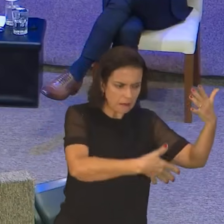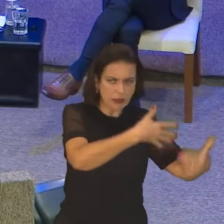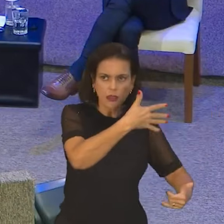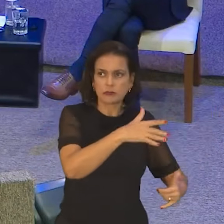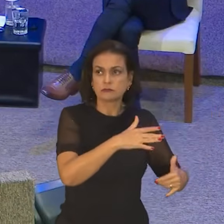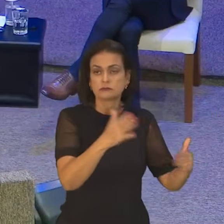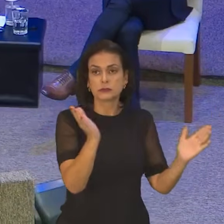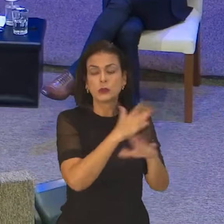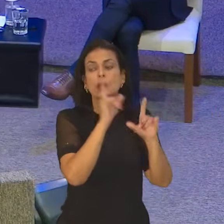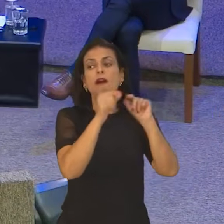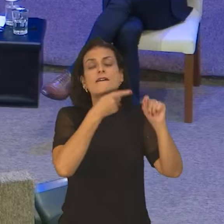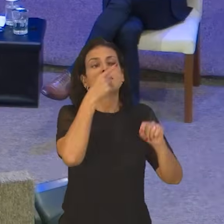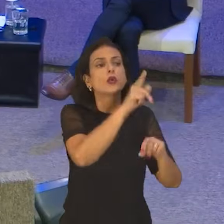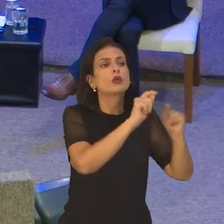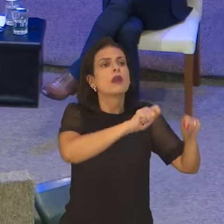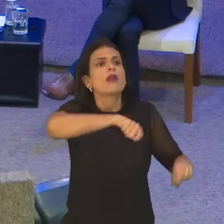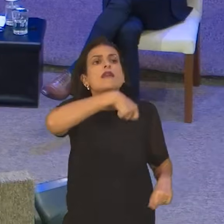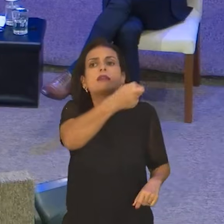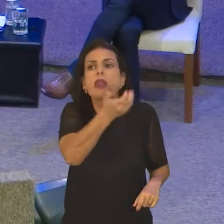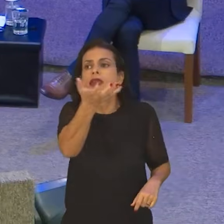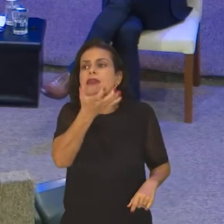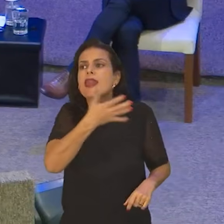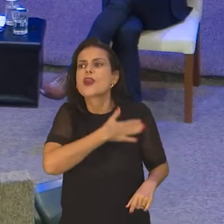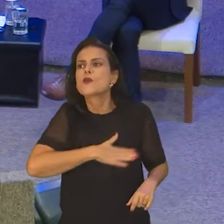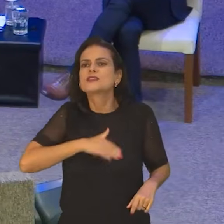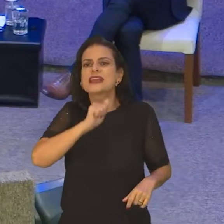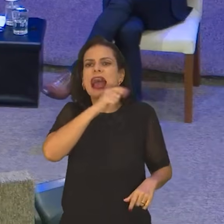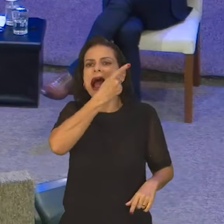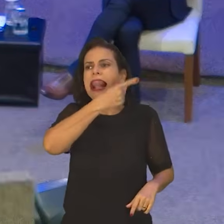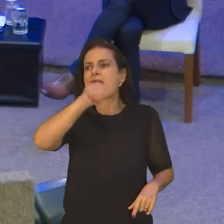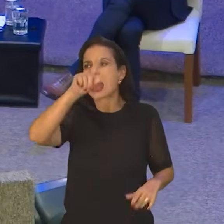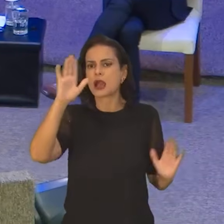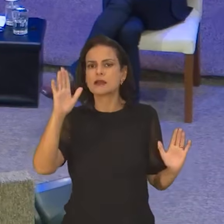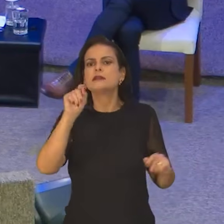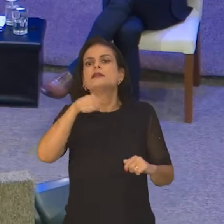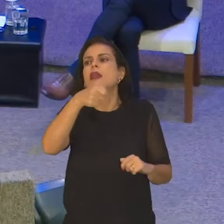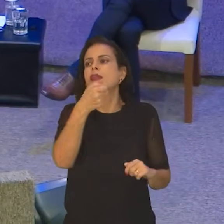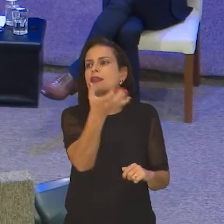e de repente ele disse: quem gostaria de agradar a Allah?